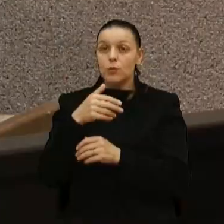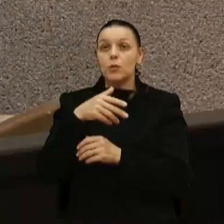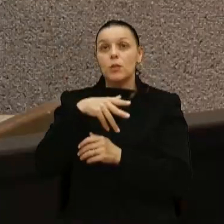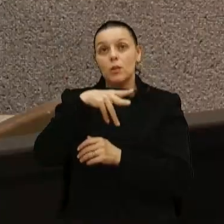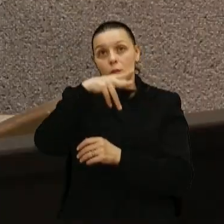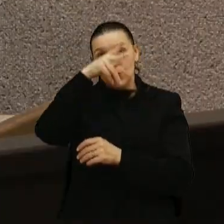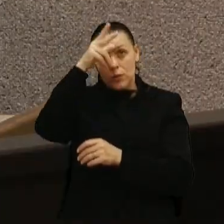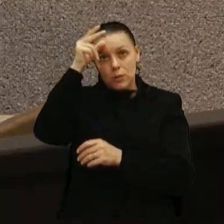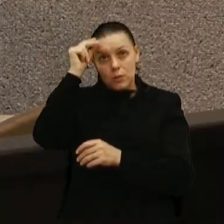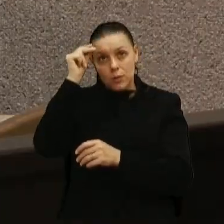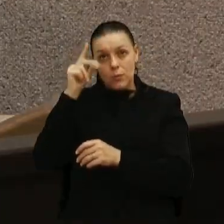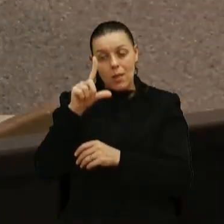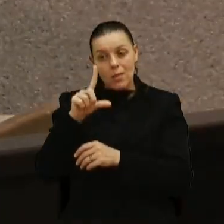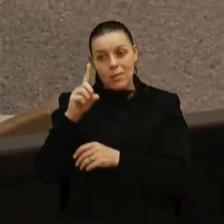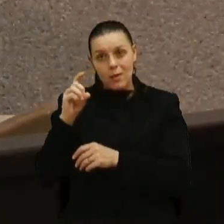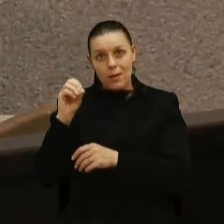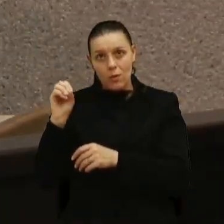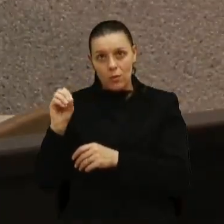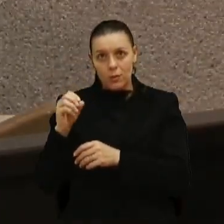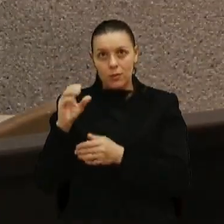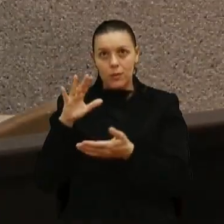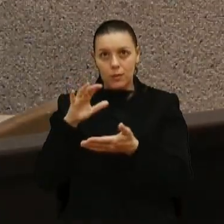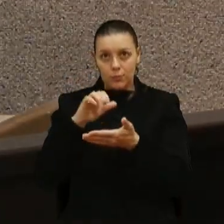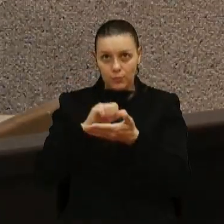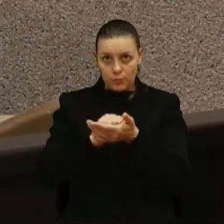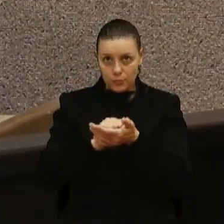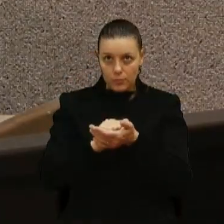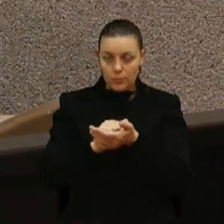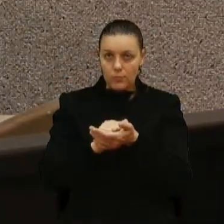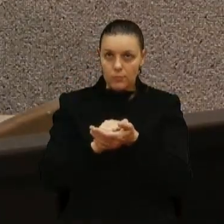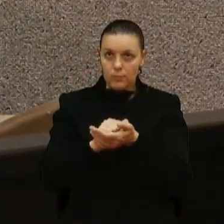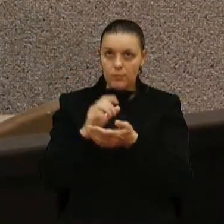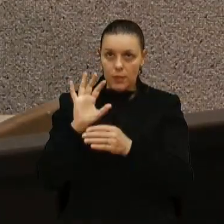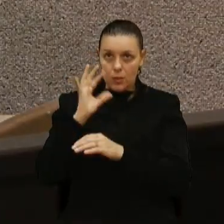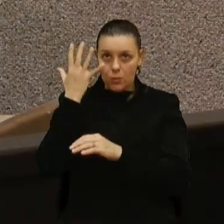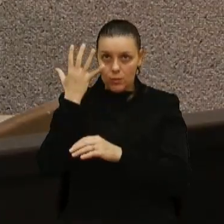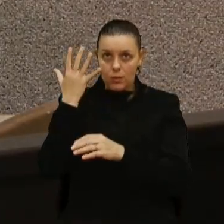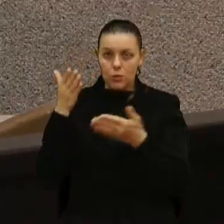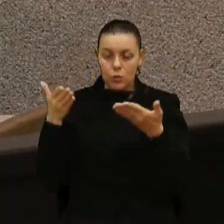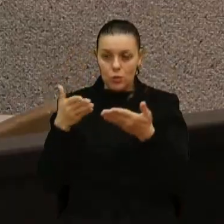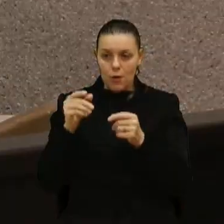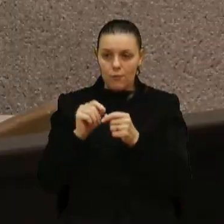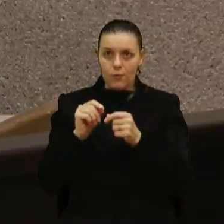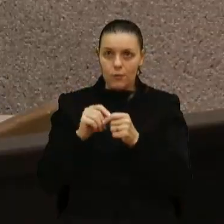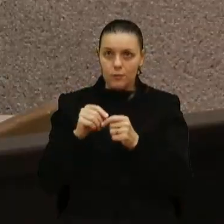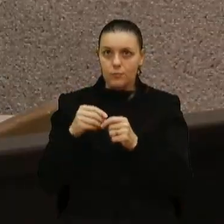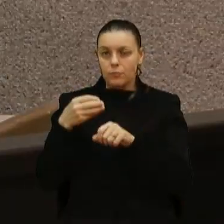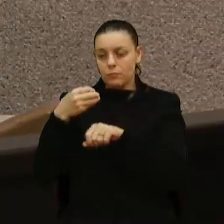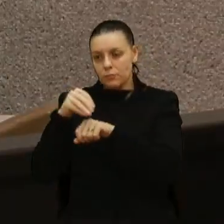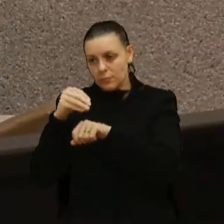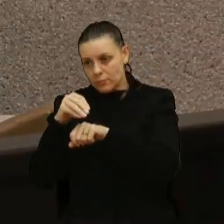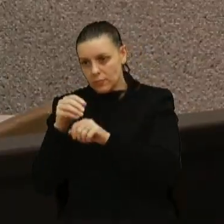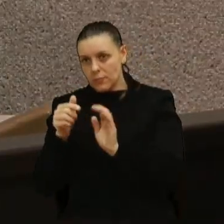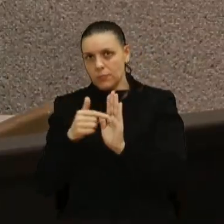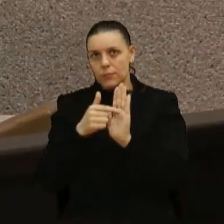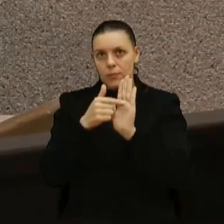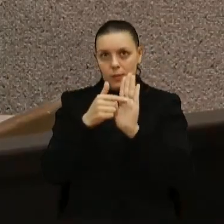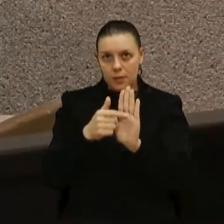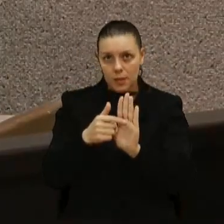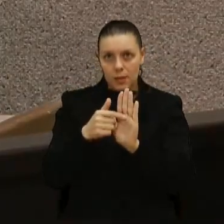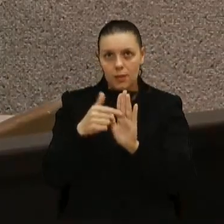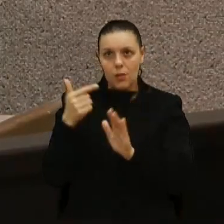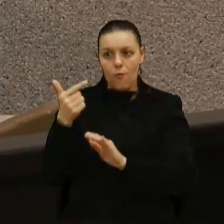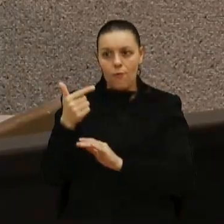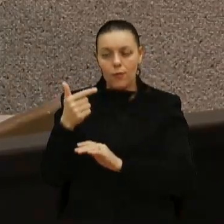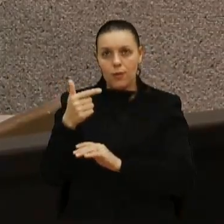coloque isso na LDO e que ela fique registrada para que aconteça. A gente já fez através de indicação, apresentamos ao